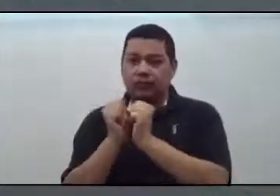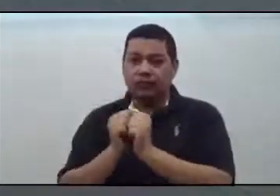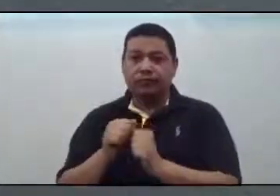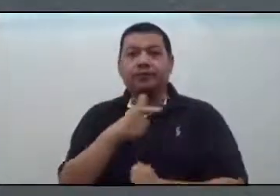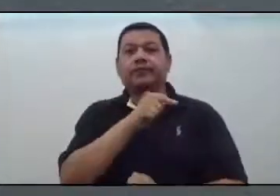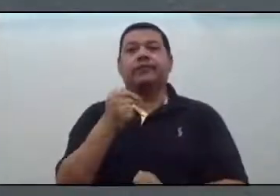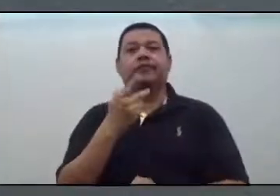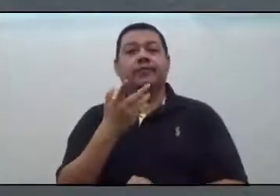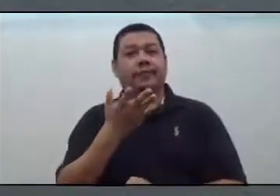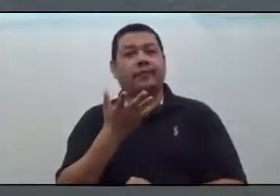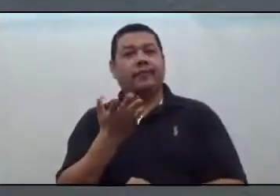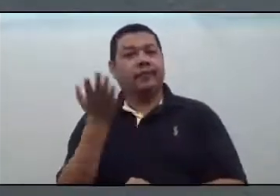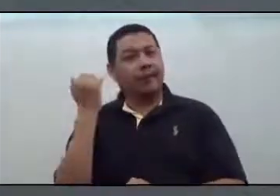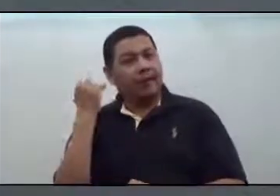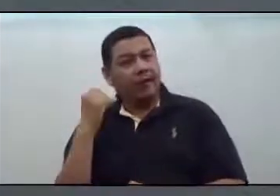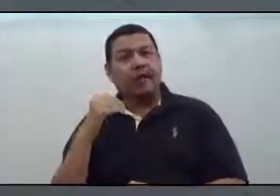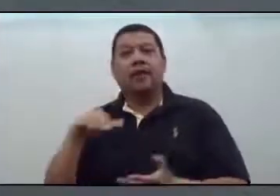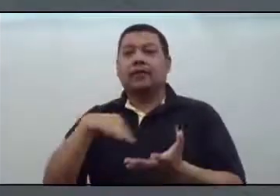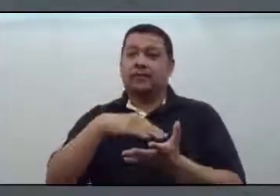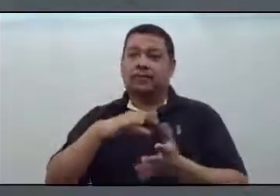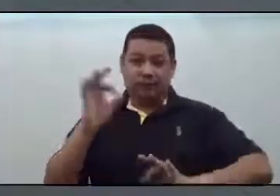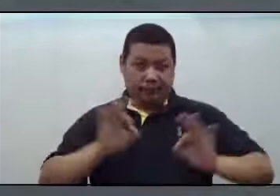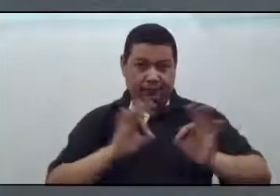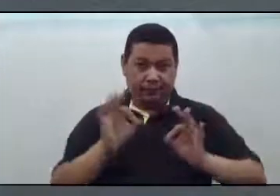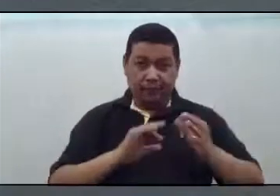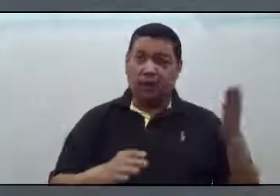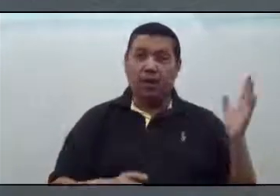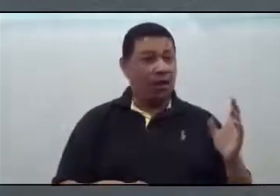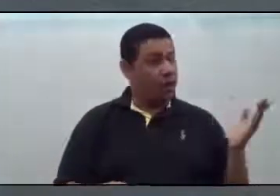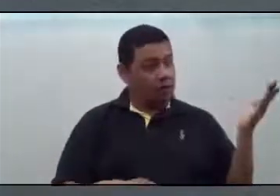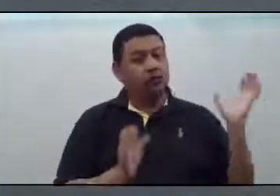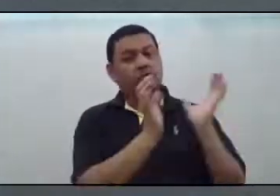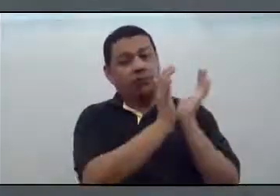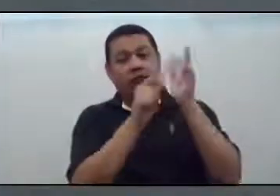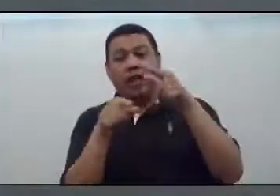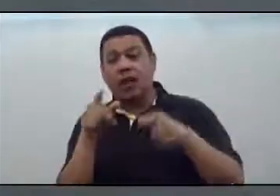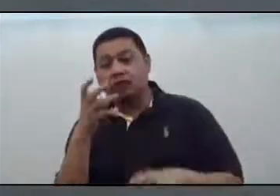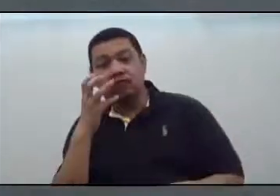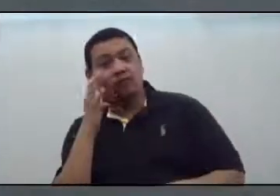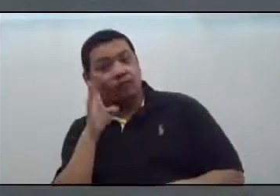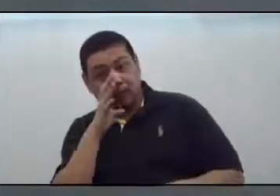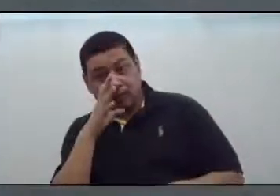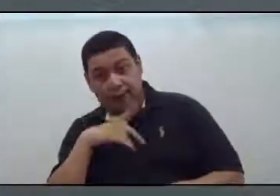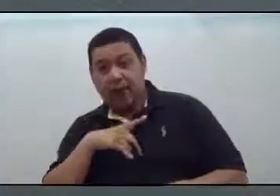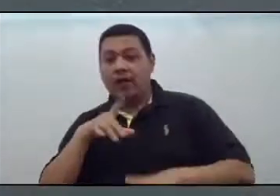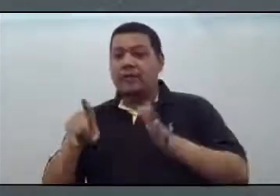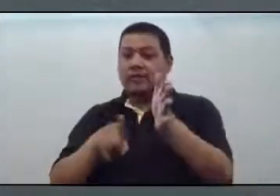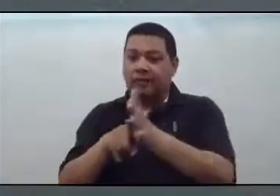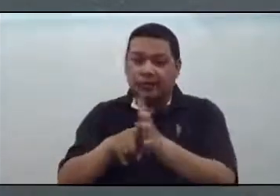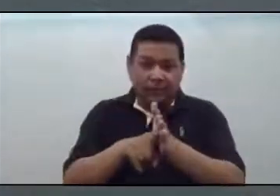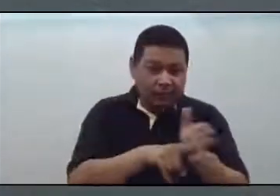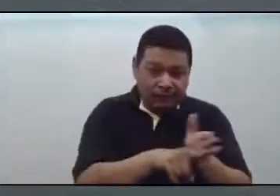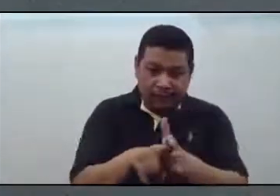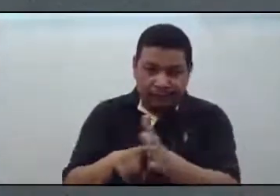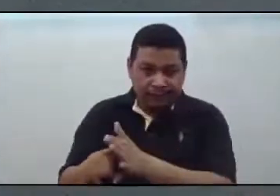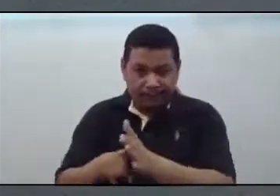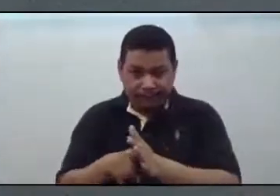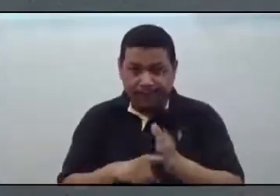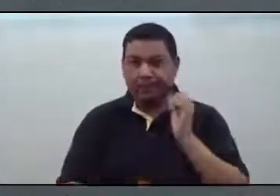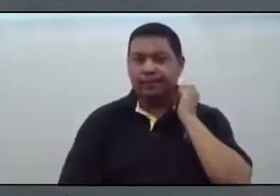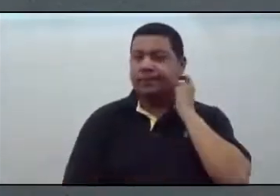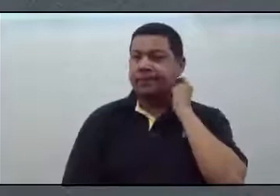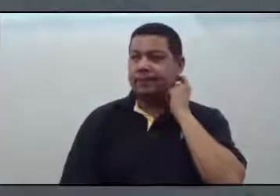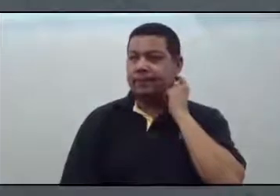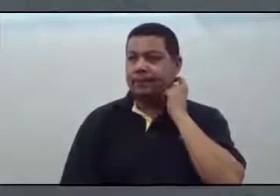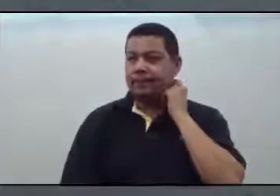Planejamento esteve lá para fazer um levantamento. Estamos aguardando o corpo técnico da topografia